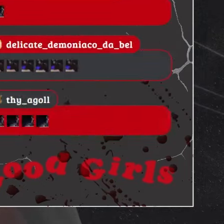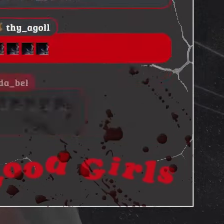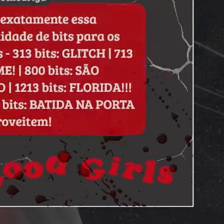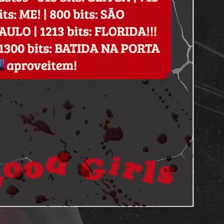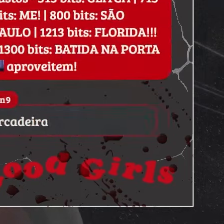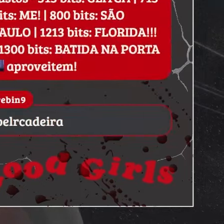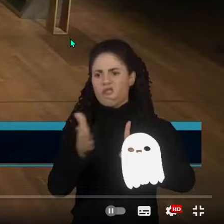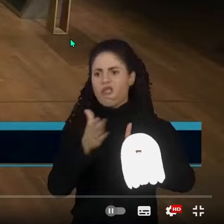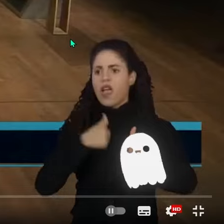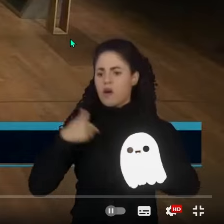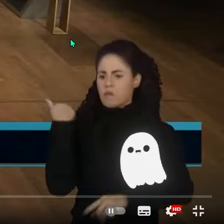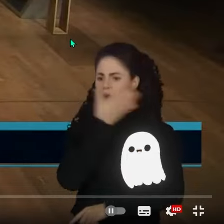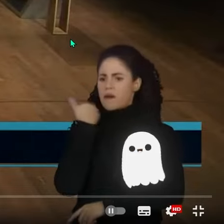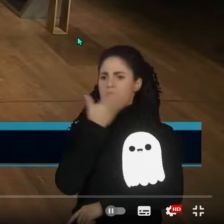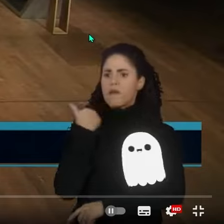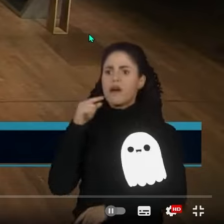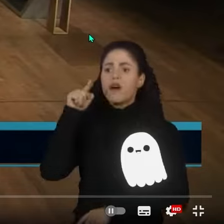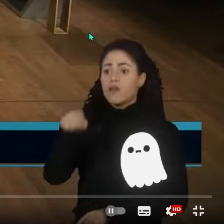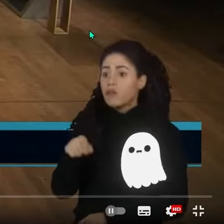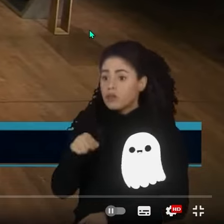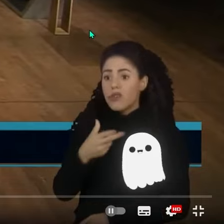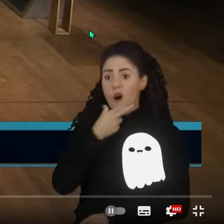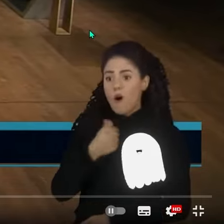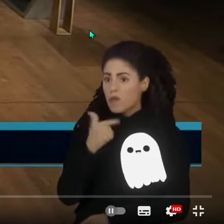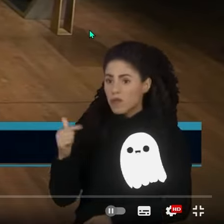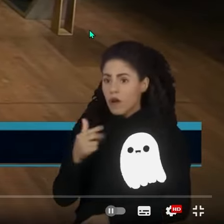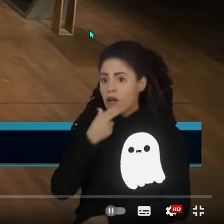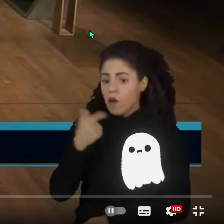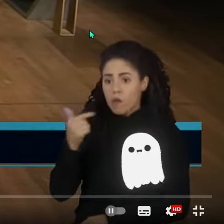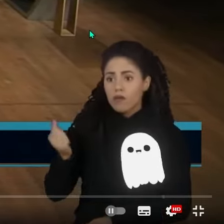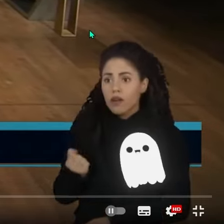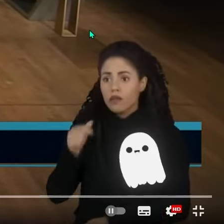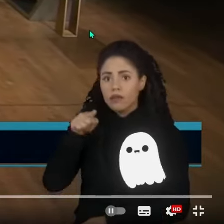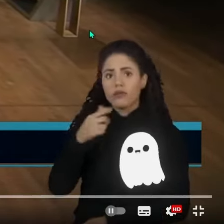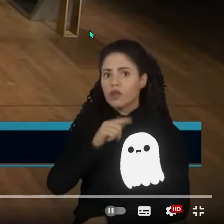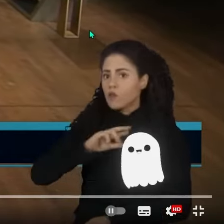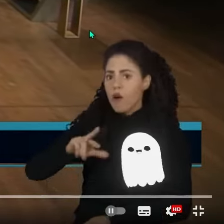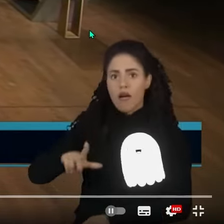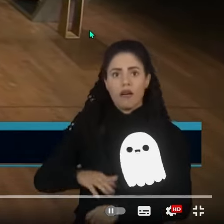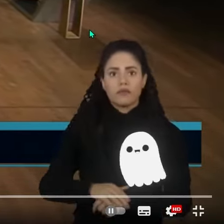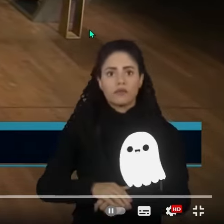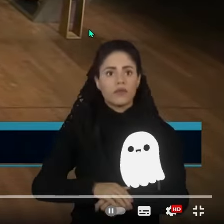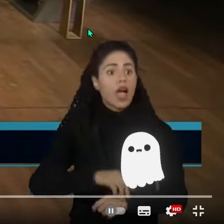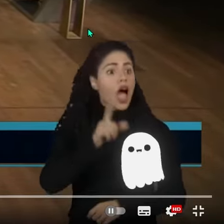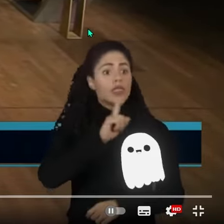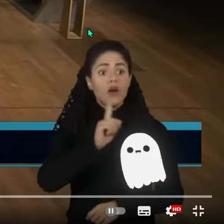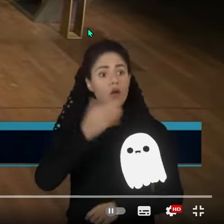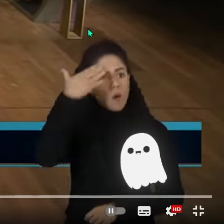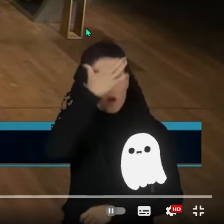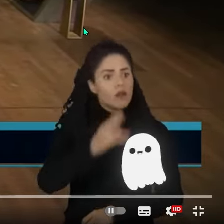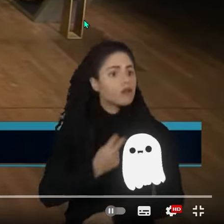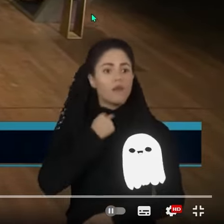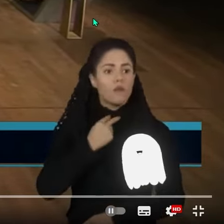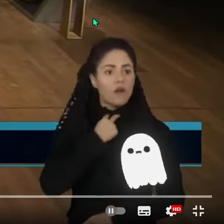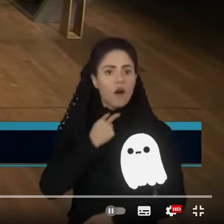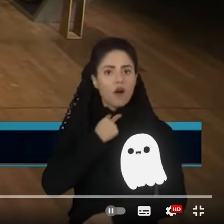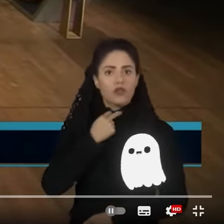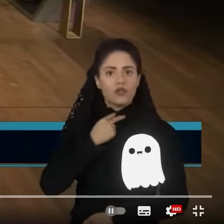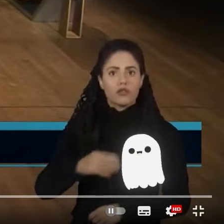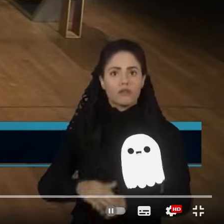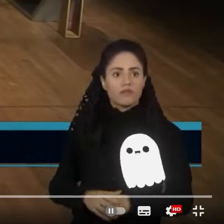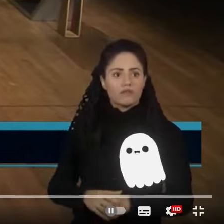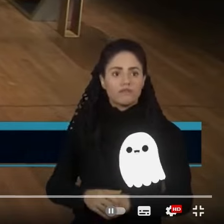da cadeirada. Carimba. Você não é homem nem pra fazer isso. Você não é não, homem. Não, Atena. Olha. Vai. Não.